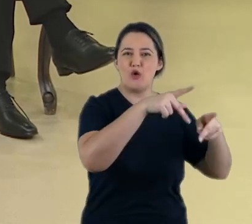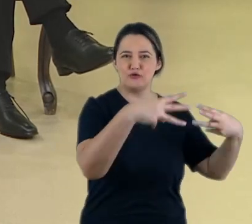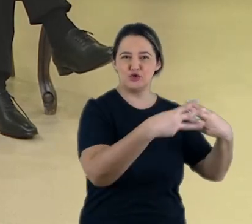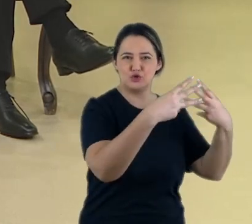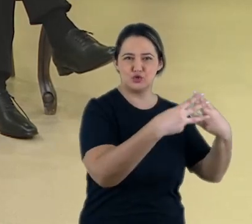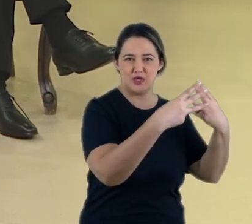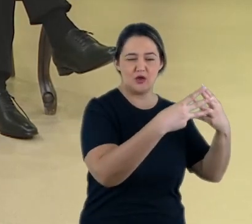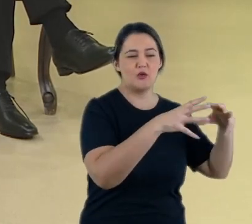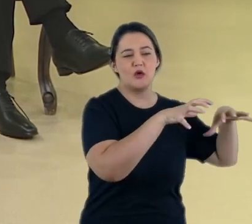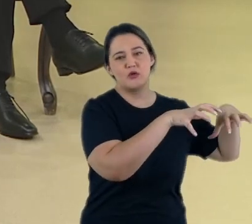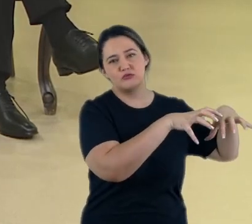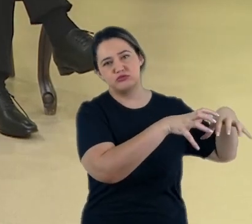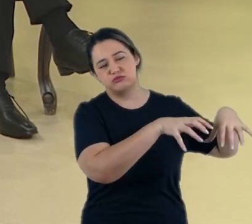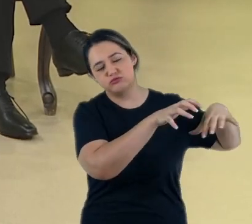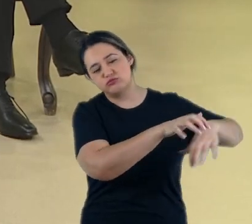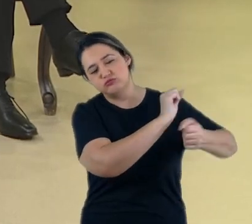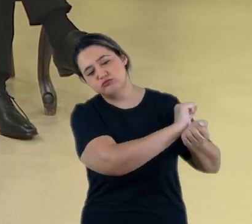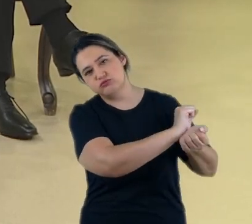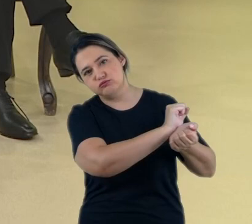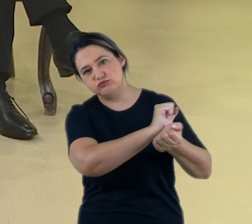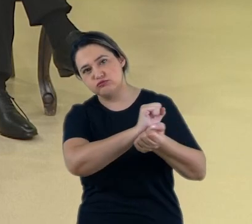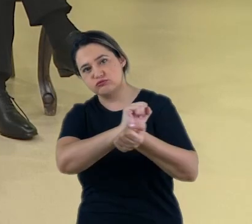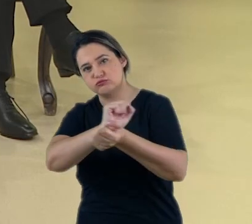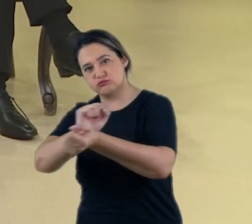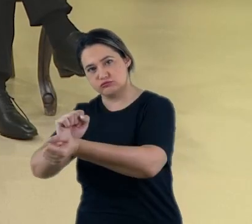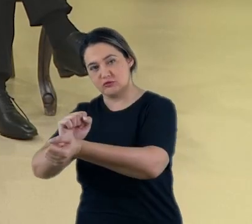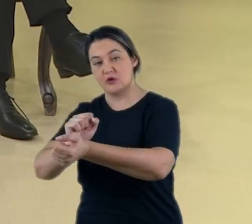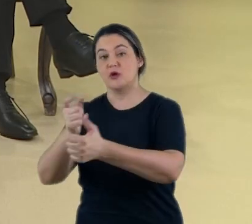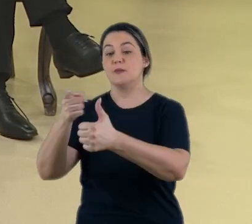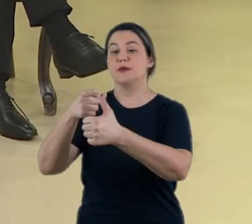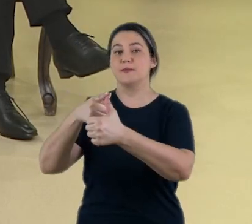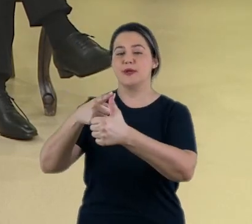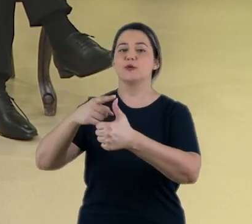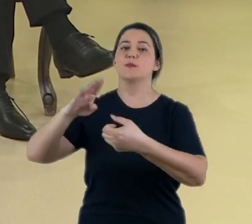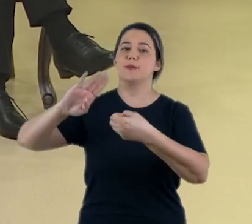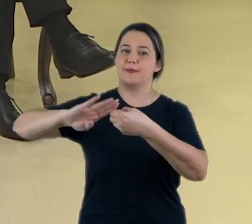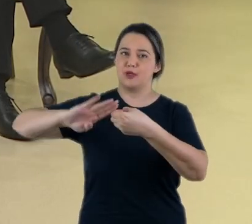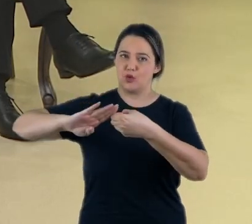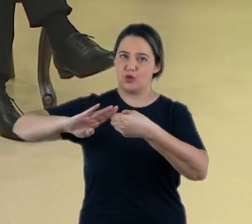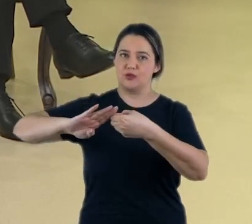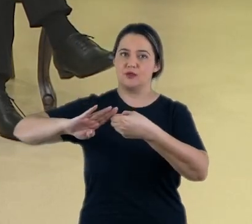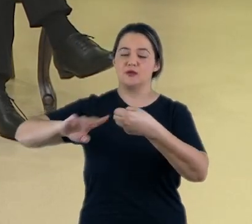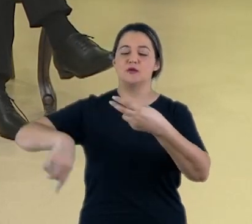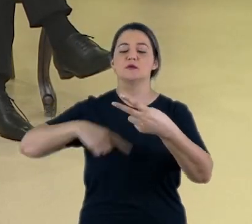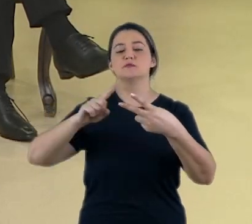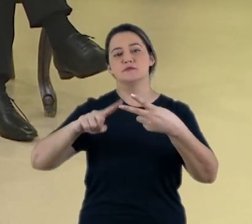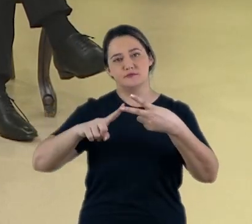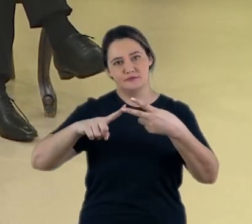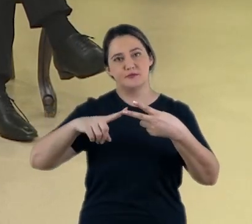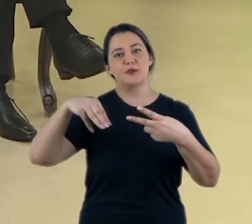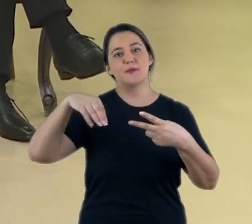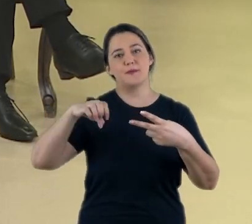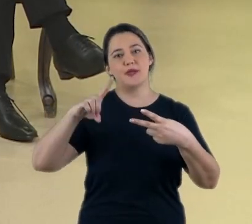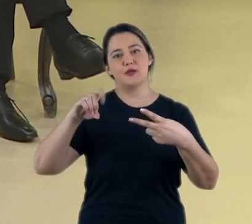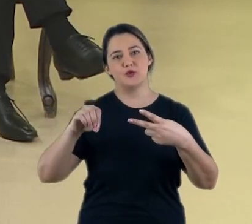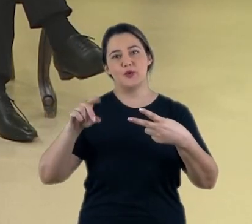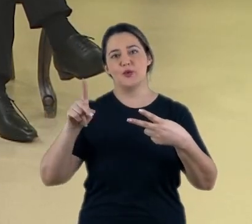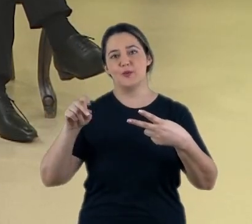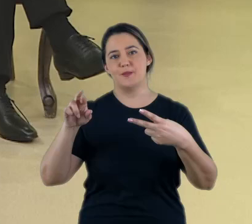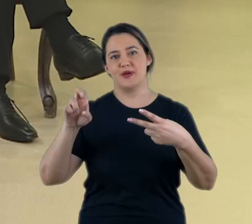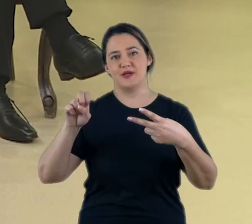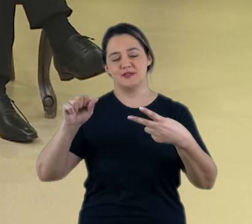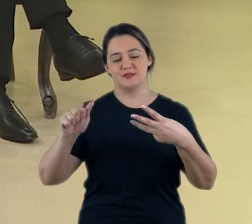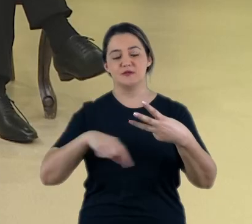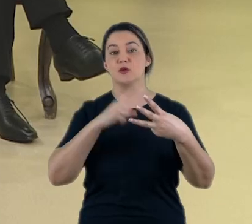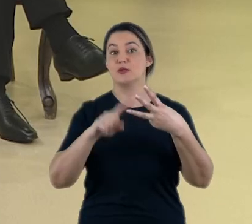correspondiam à profecia de Daniel. E eles diziam que o primeiro foi o da Babilônia, o segundo da Medo-Pérsia, o